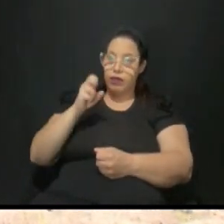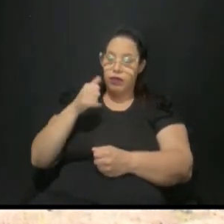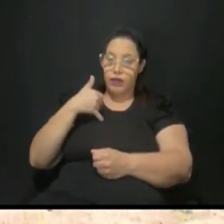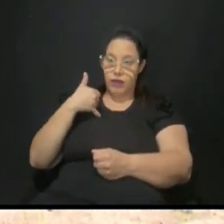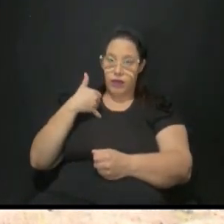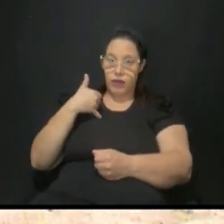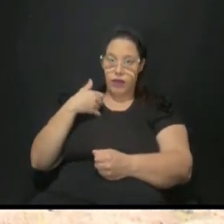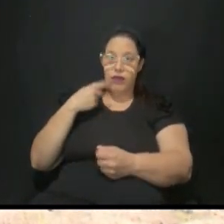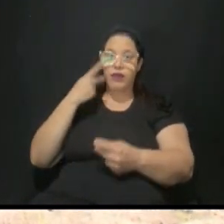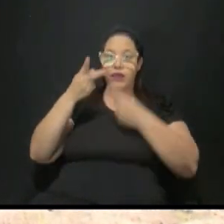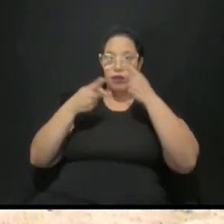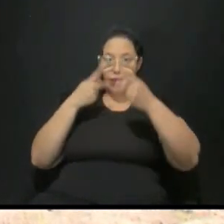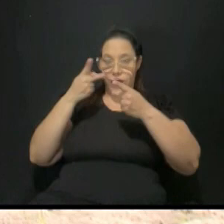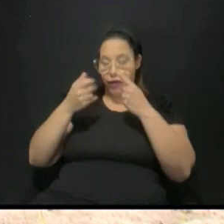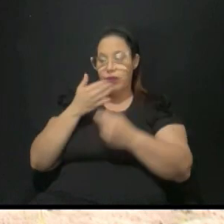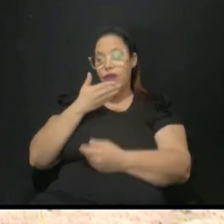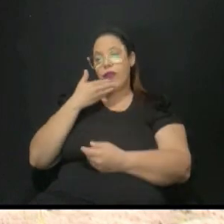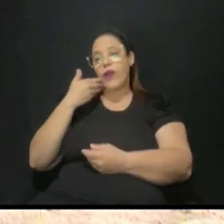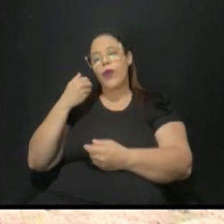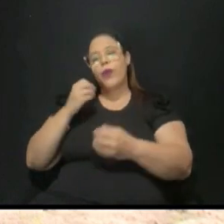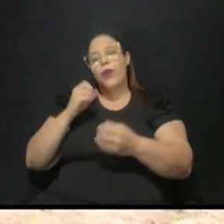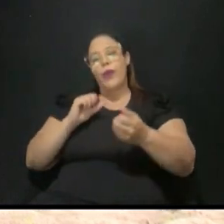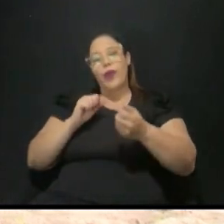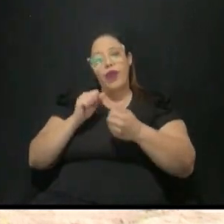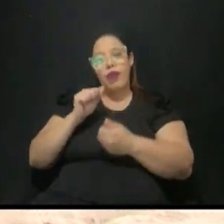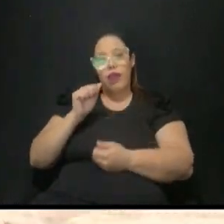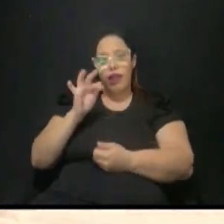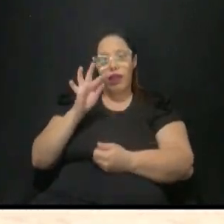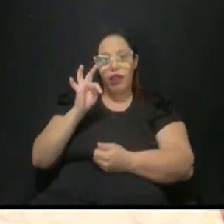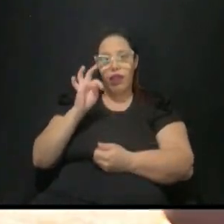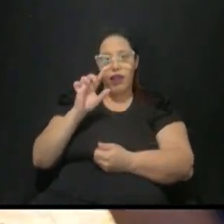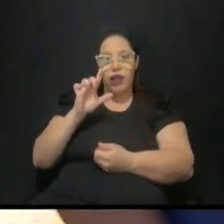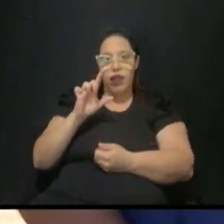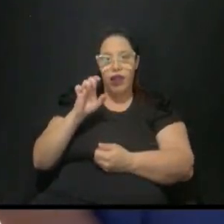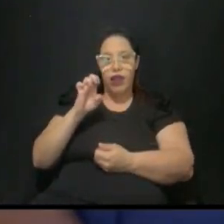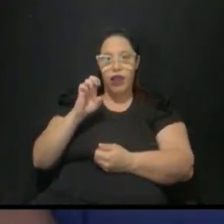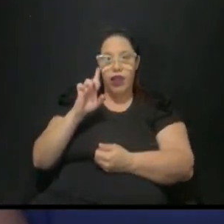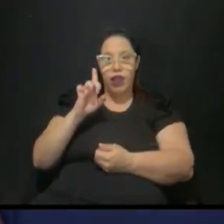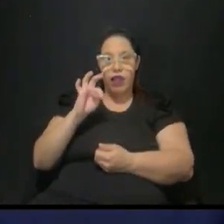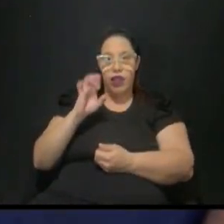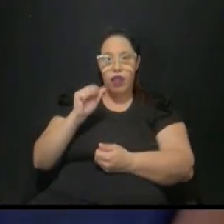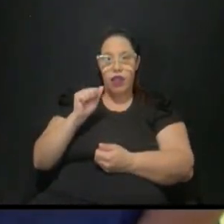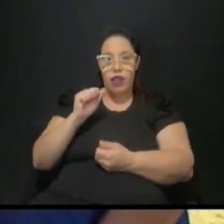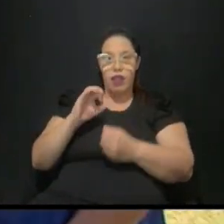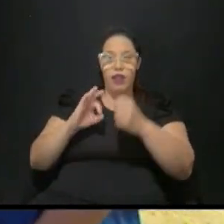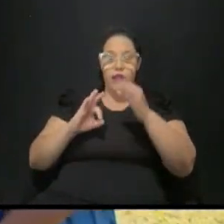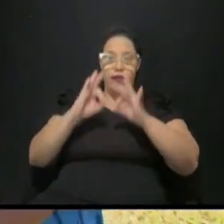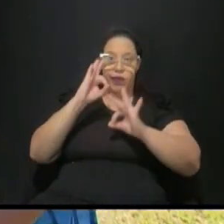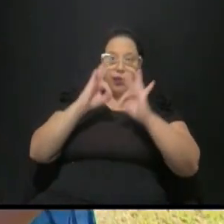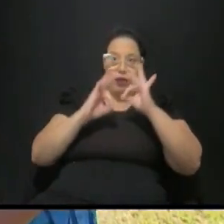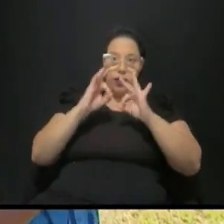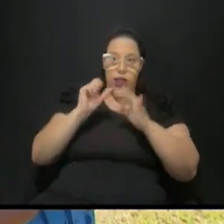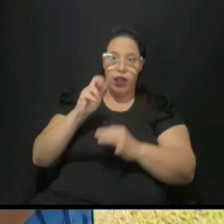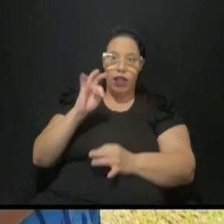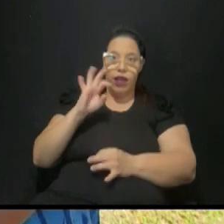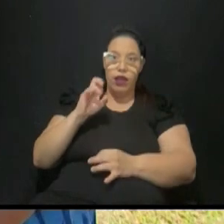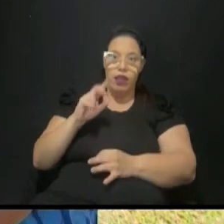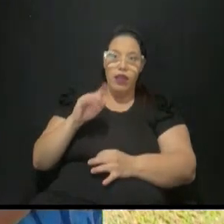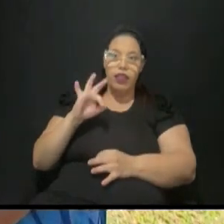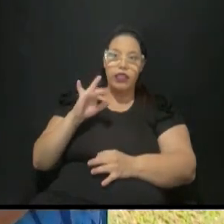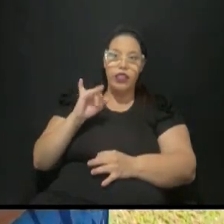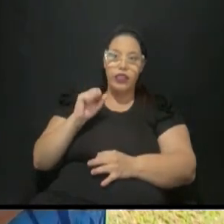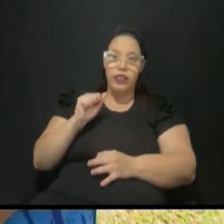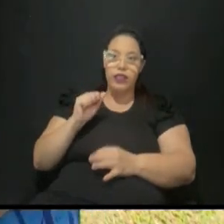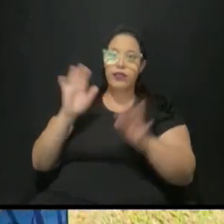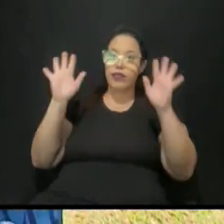melhor sobre toda a modalidade e como participar, eu estou ao lado da técnica de atletismo Letícia Greco. Oi, tudo bem?